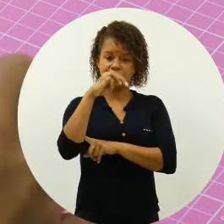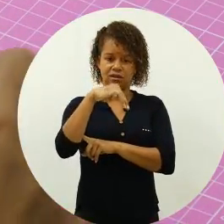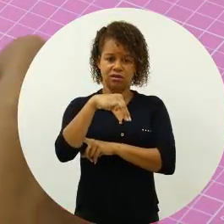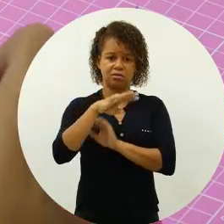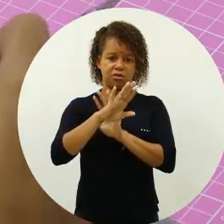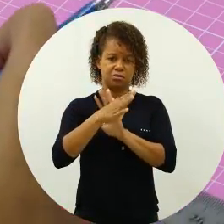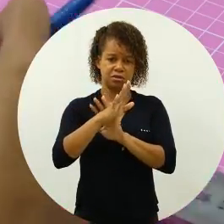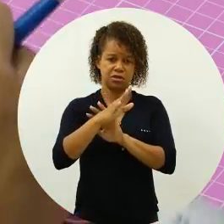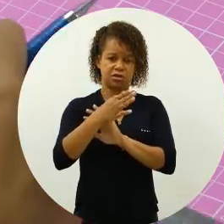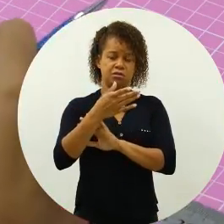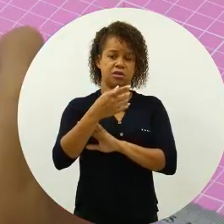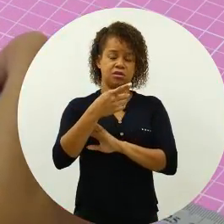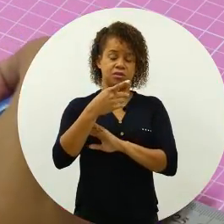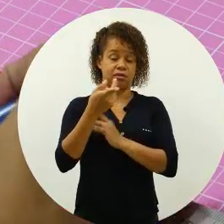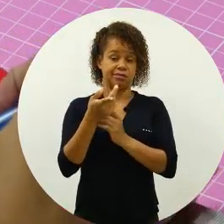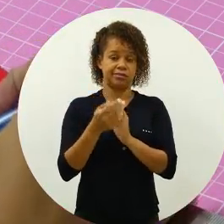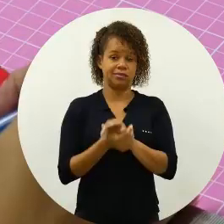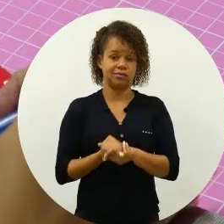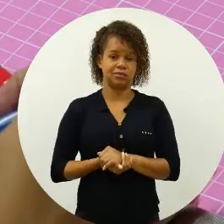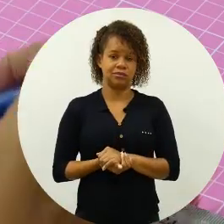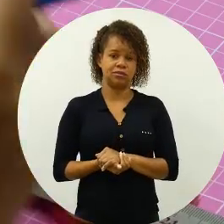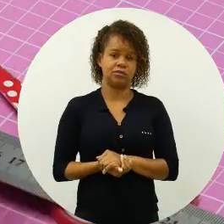centímetros no pé